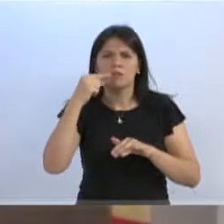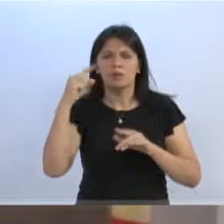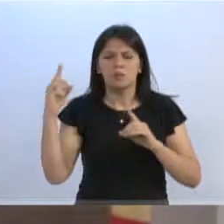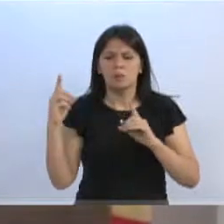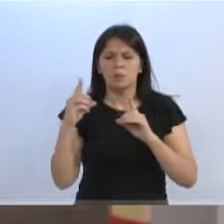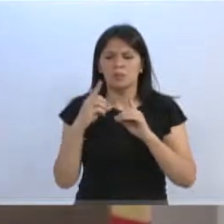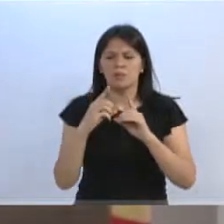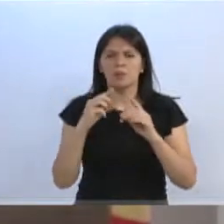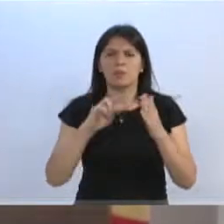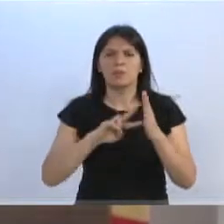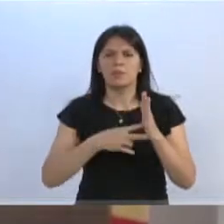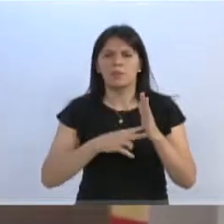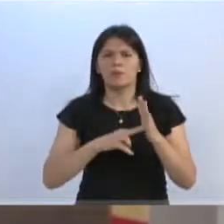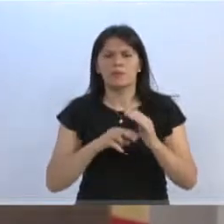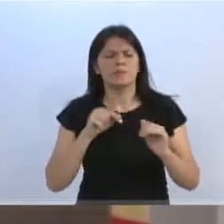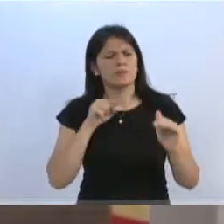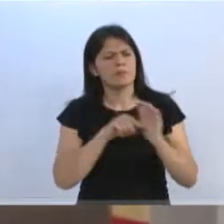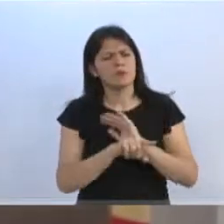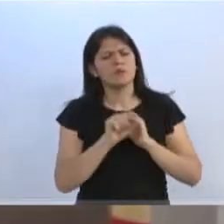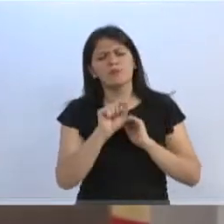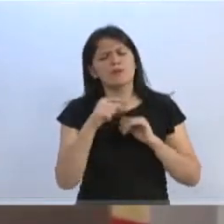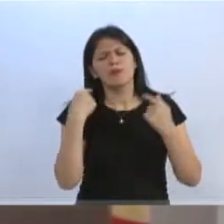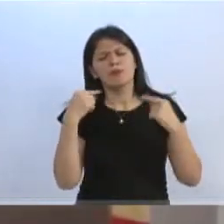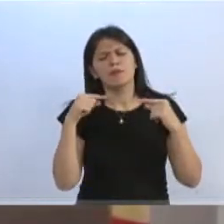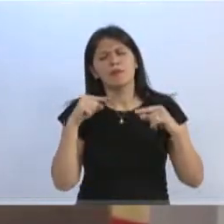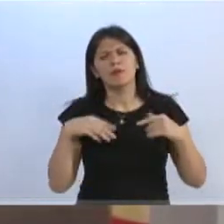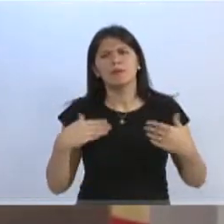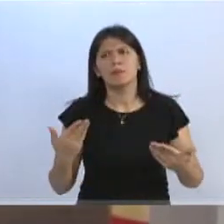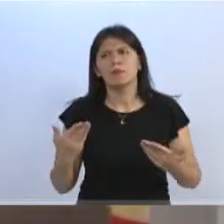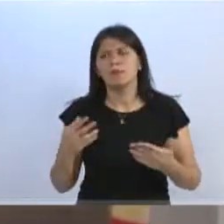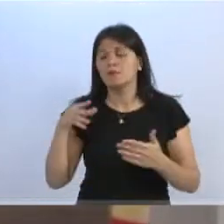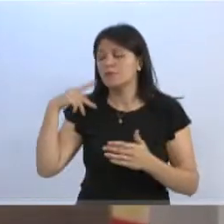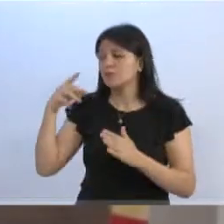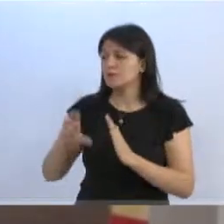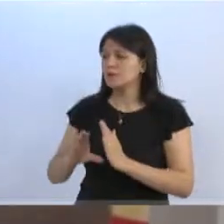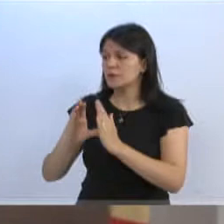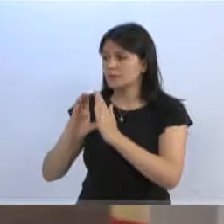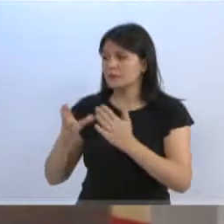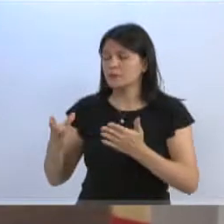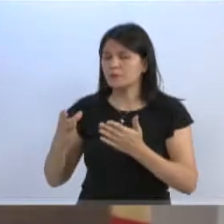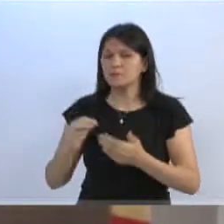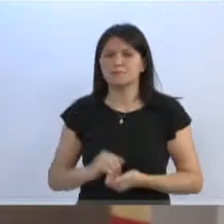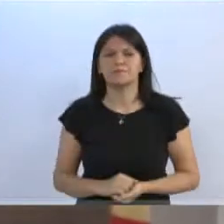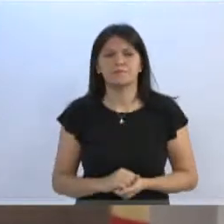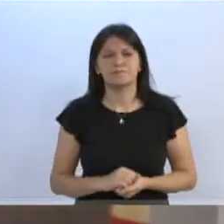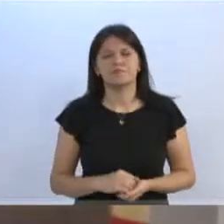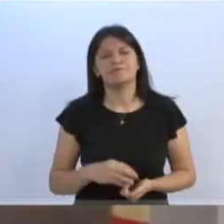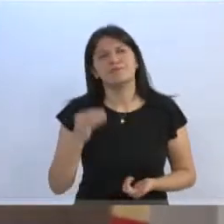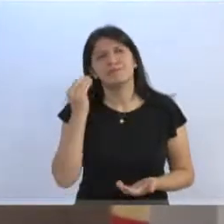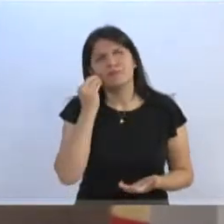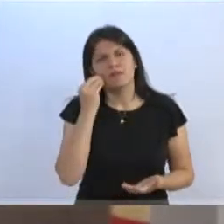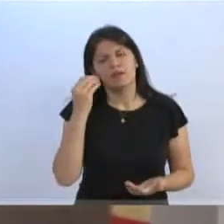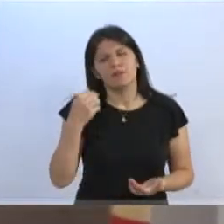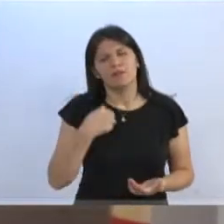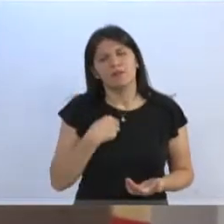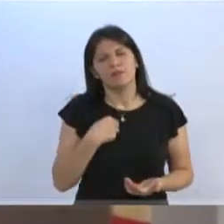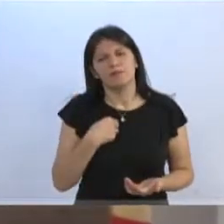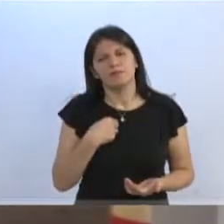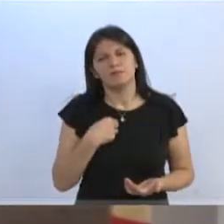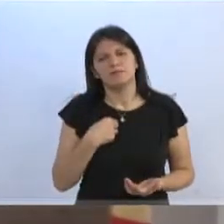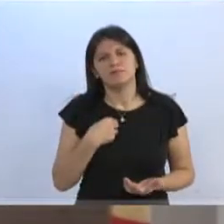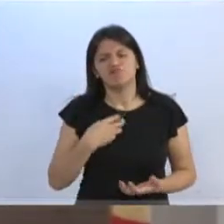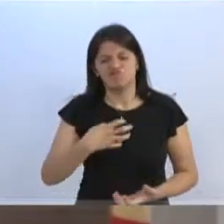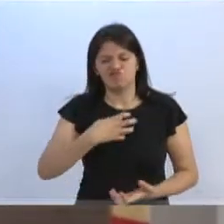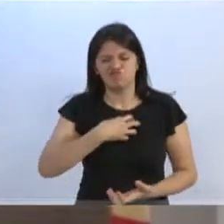questionou com quem que ele devia reclamar, vereador Caminha. E, evidentemente, que isso me deixou ligeiramente